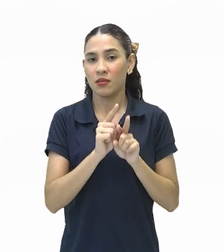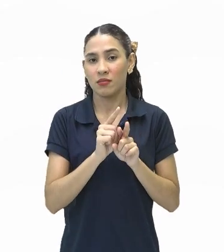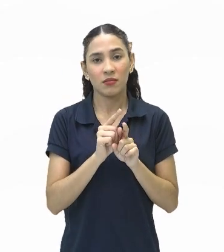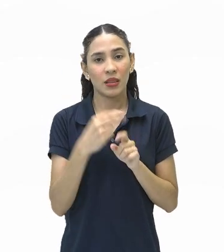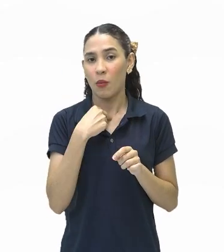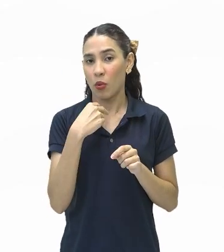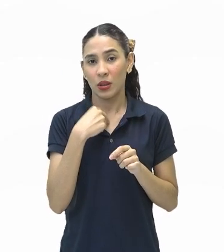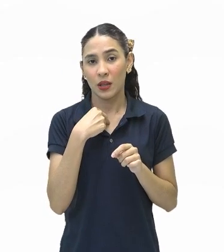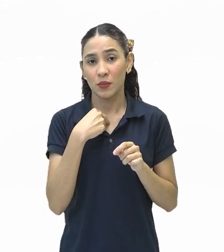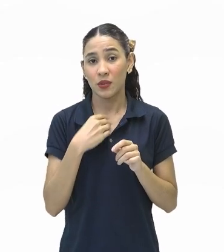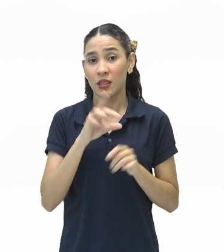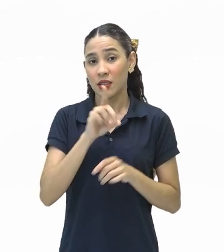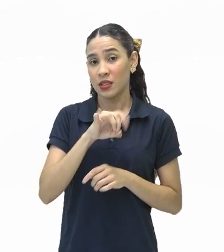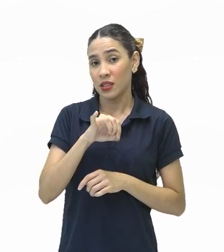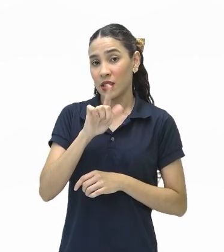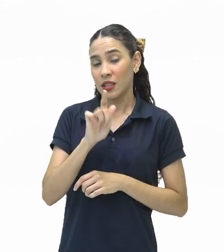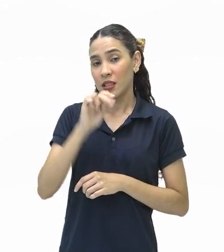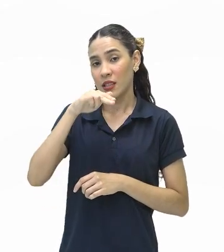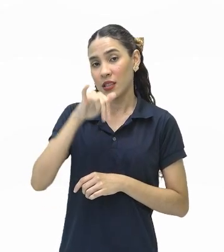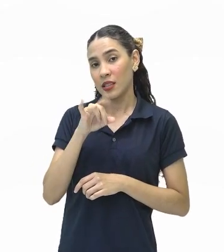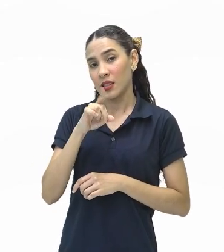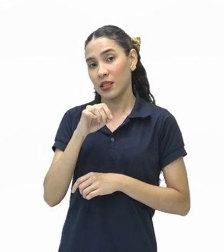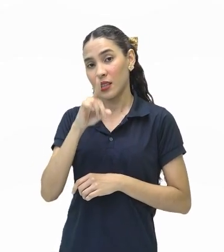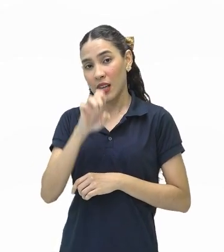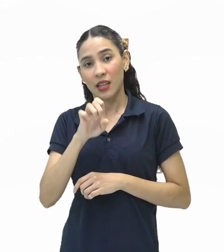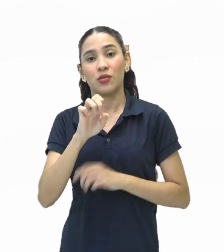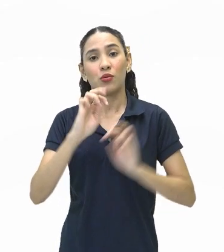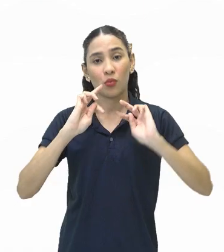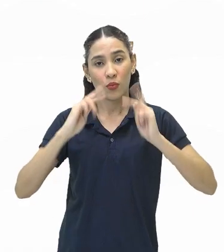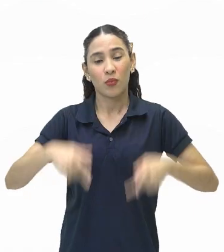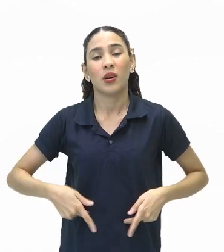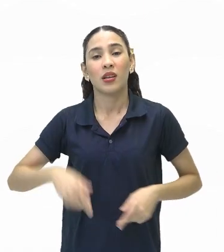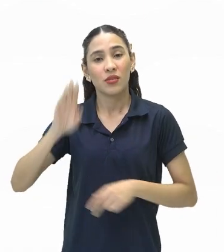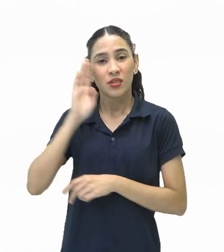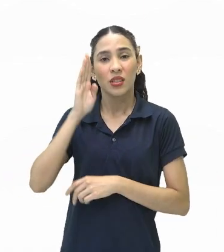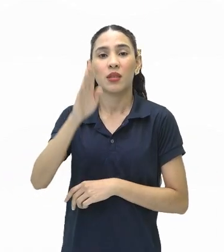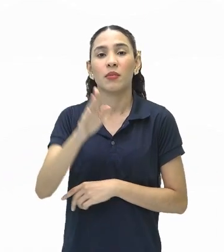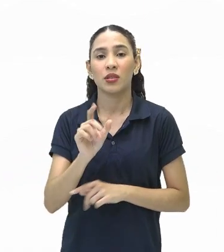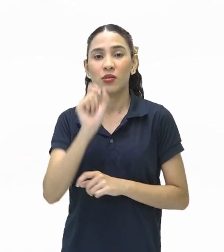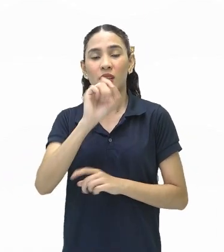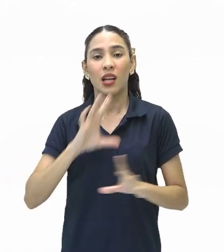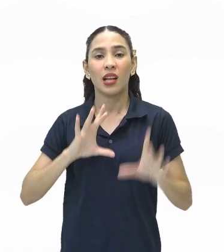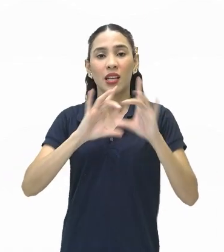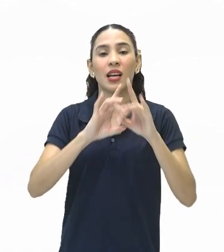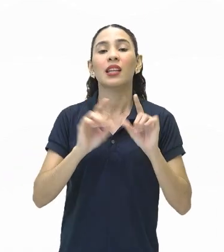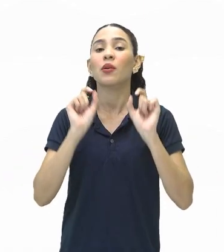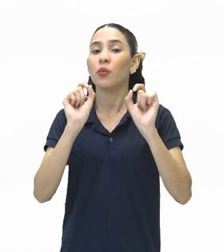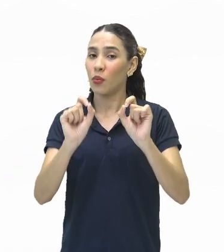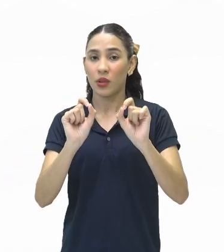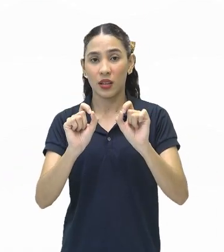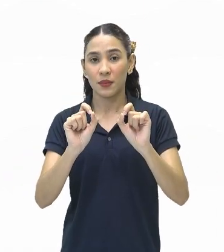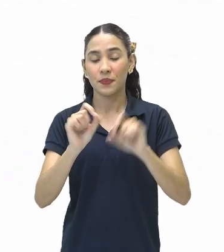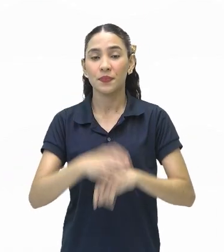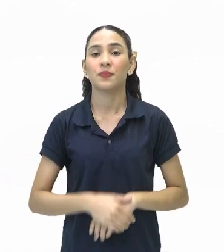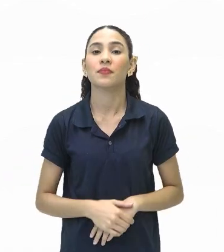desprezado. A dignidade humana, ela está diretamente ligada, o quê?